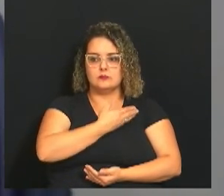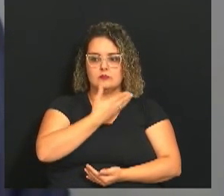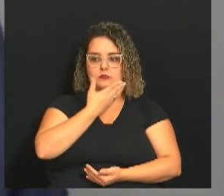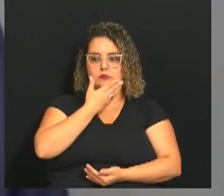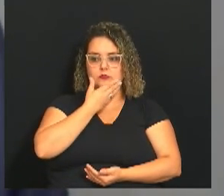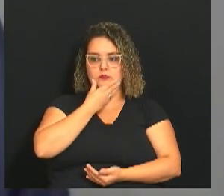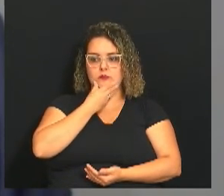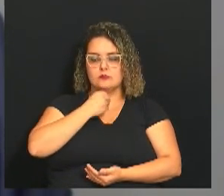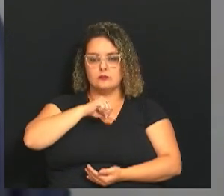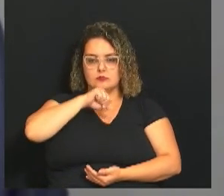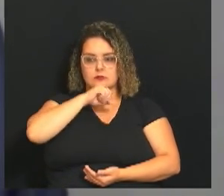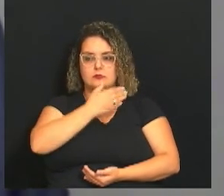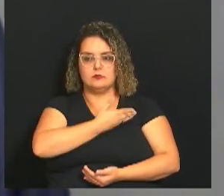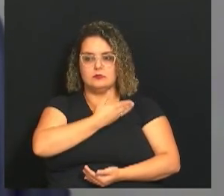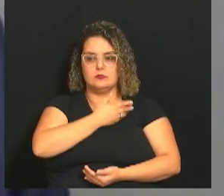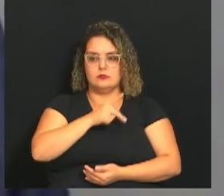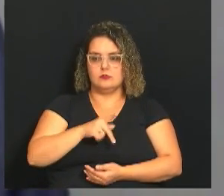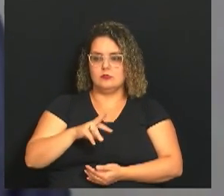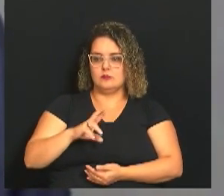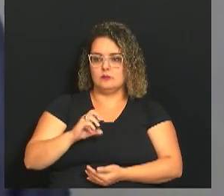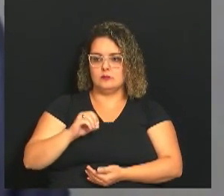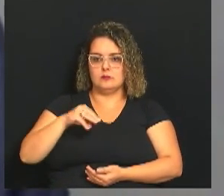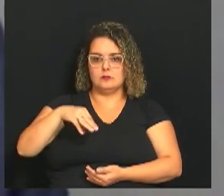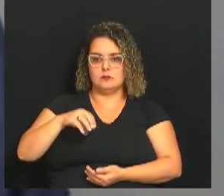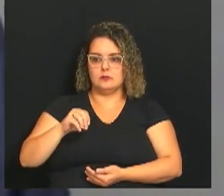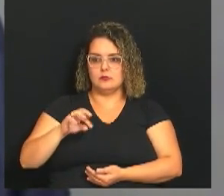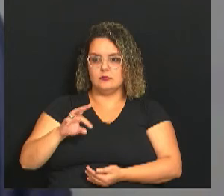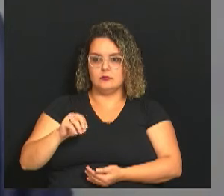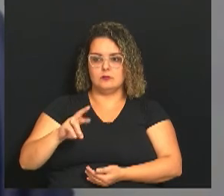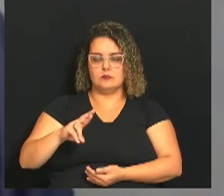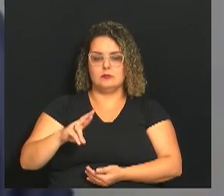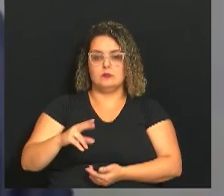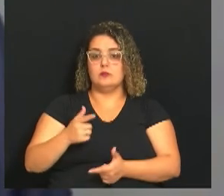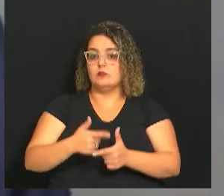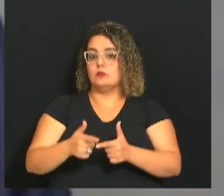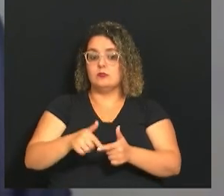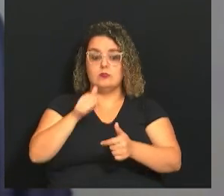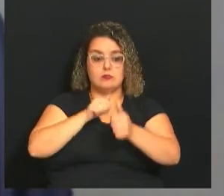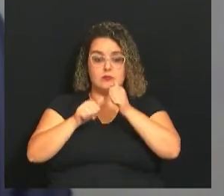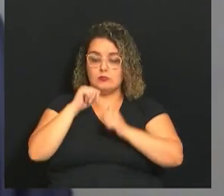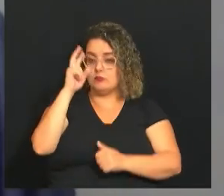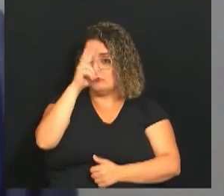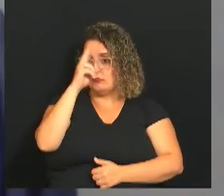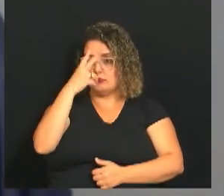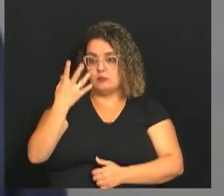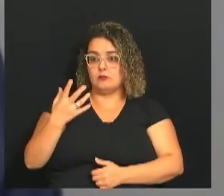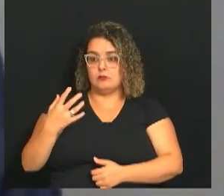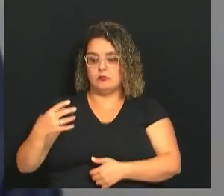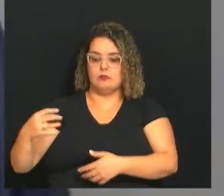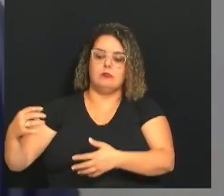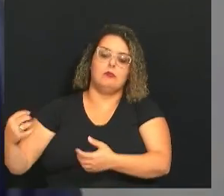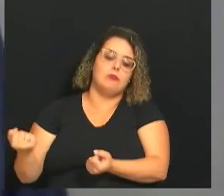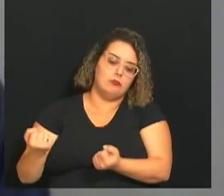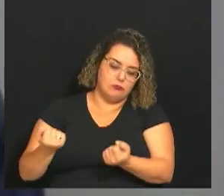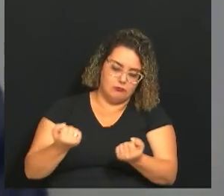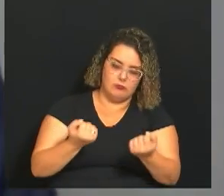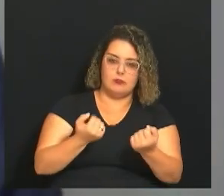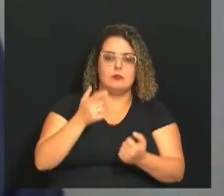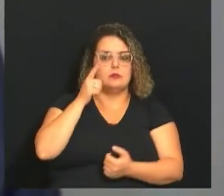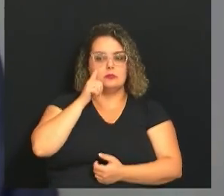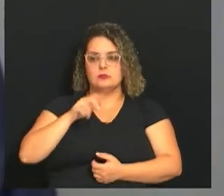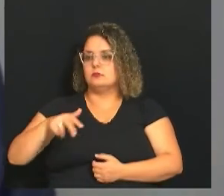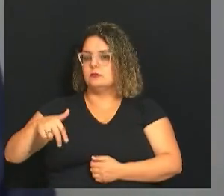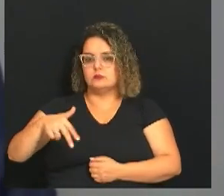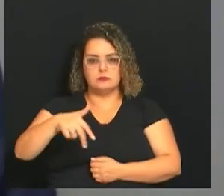era promotor de justiça, tinha sofrido de alcoolismo severo, de ser carregado do gabinete por não conseguir nem